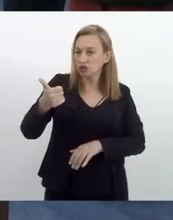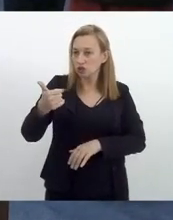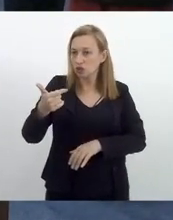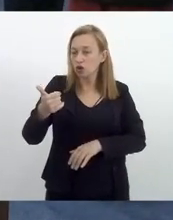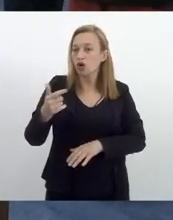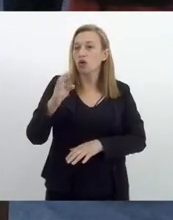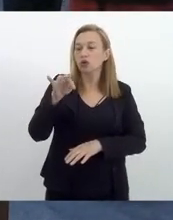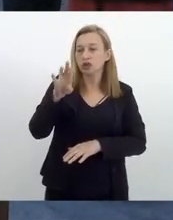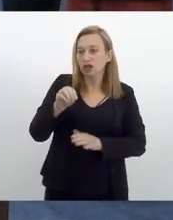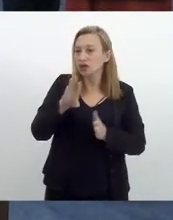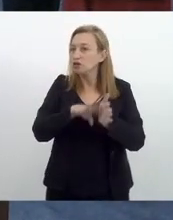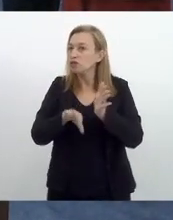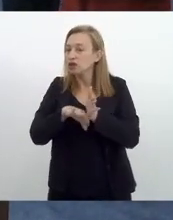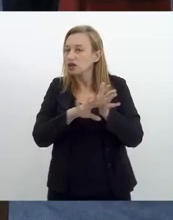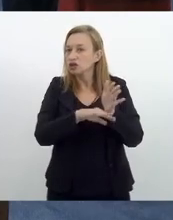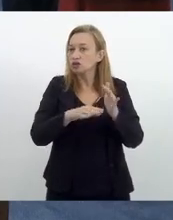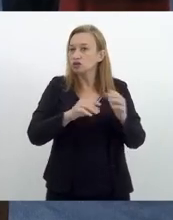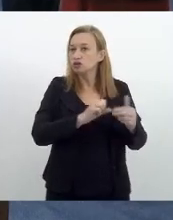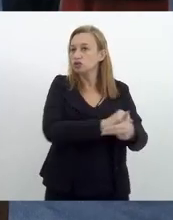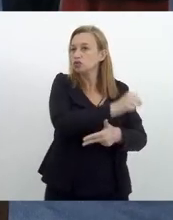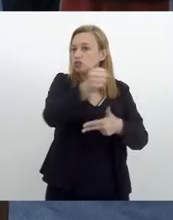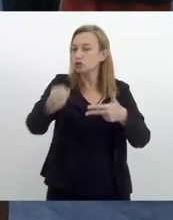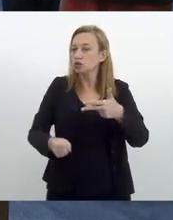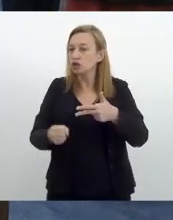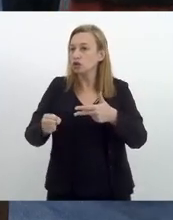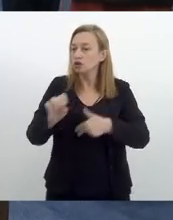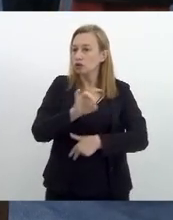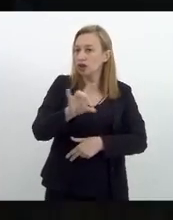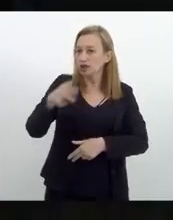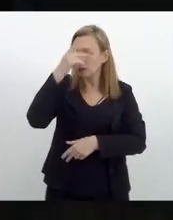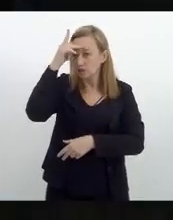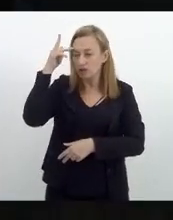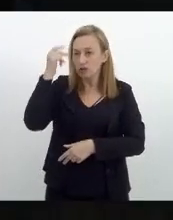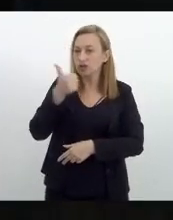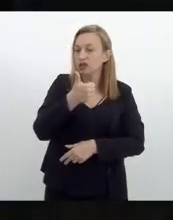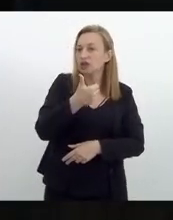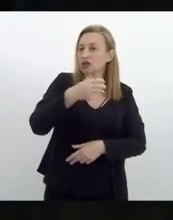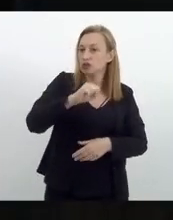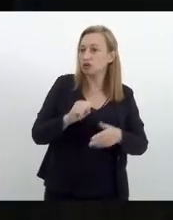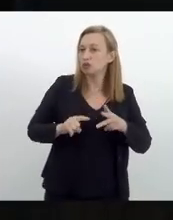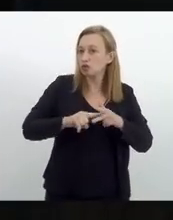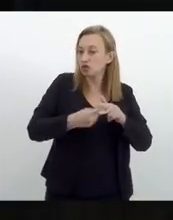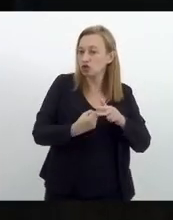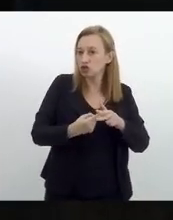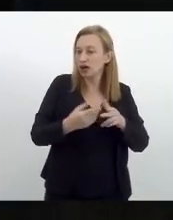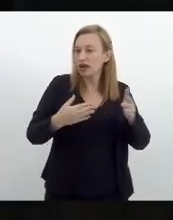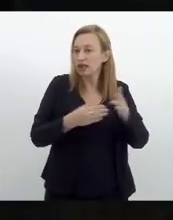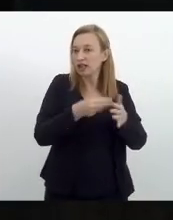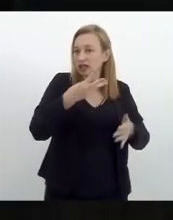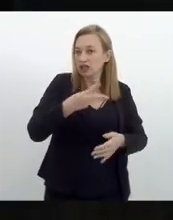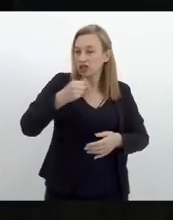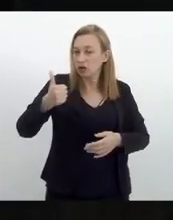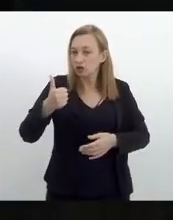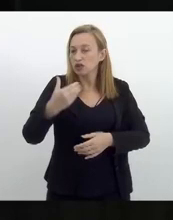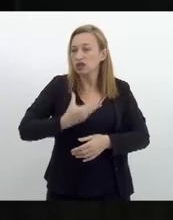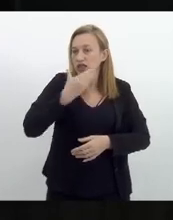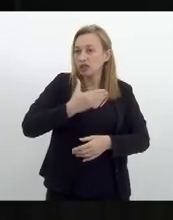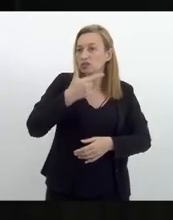de gasto dos poderes como pessoal será 18, corrigido até 31 de dezembro, de 21. Pela IPCA.